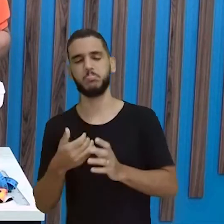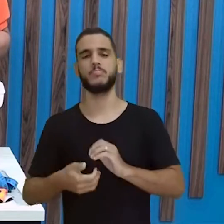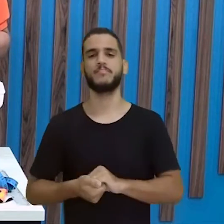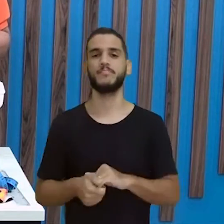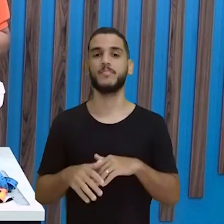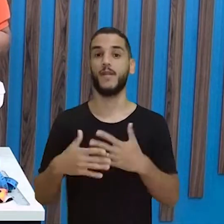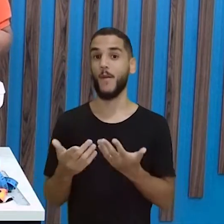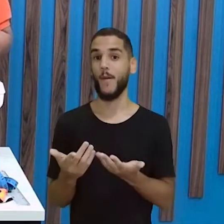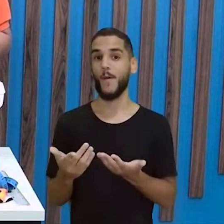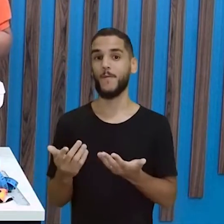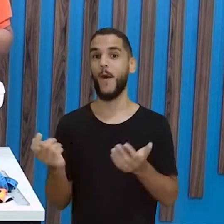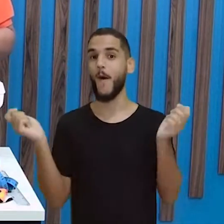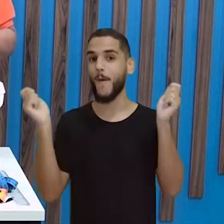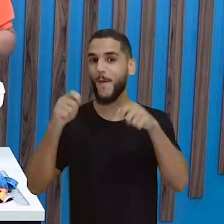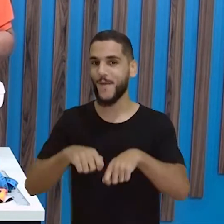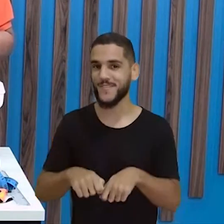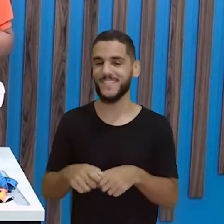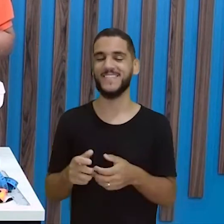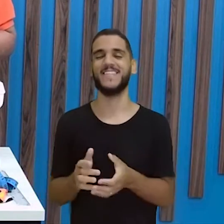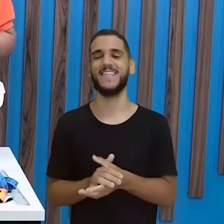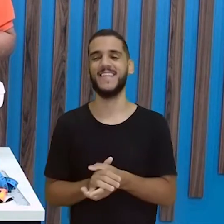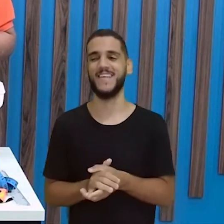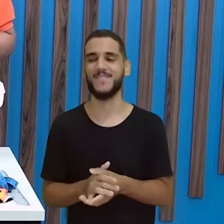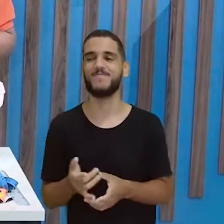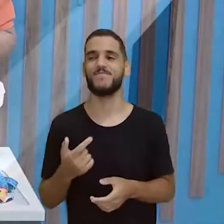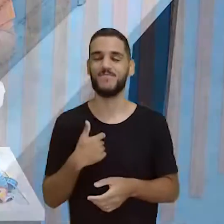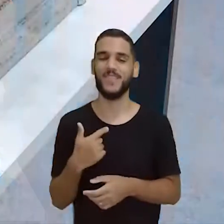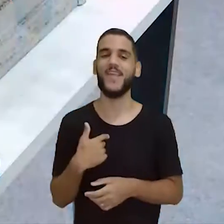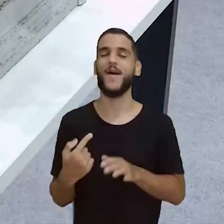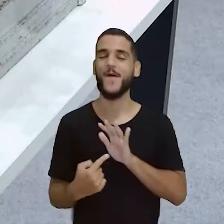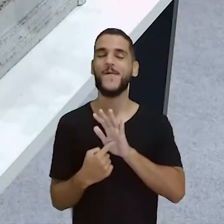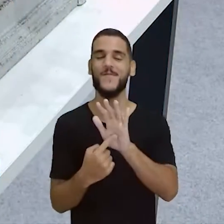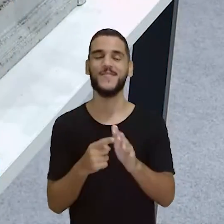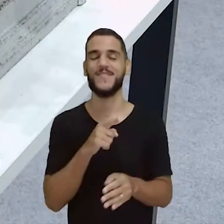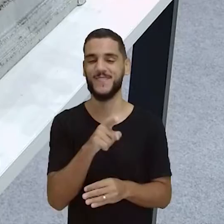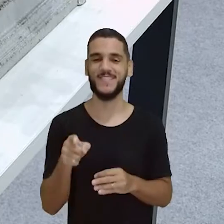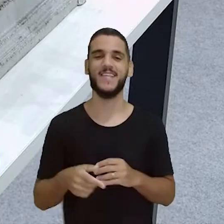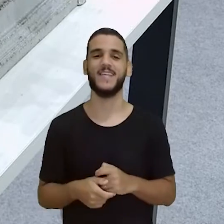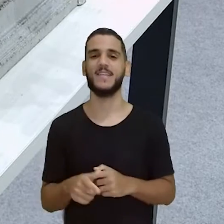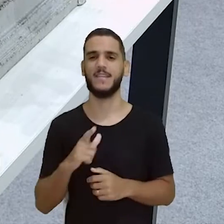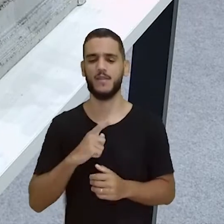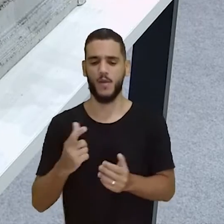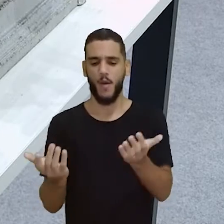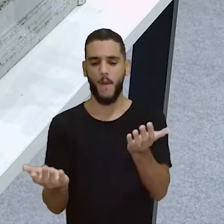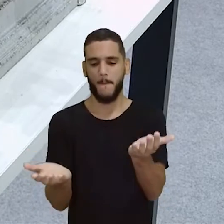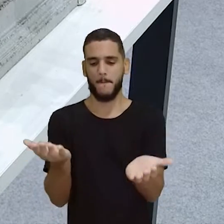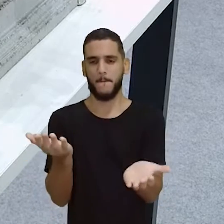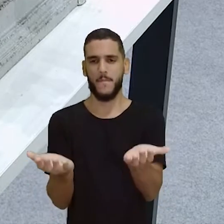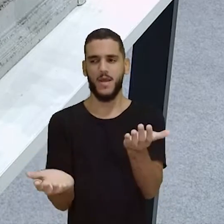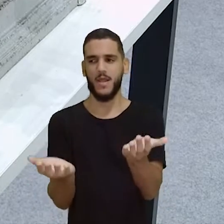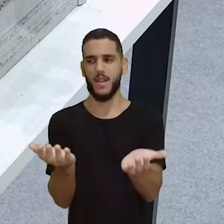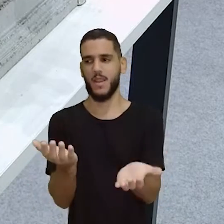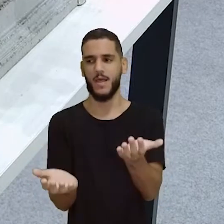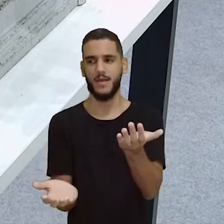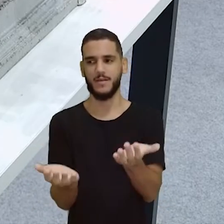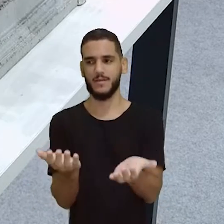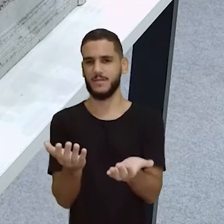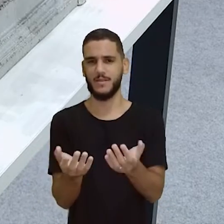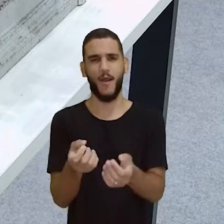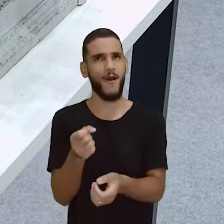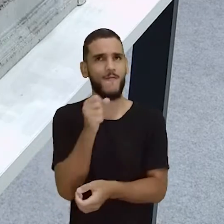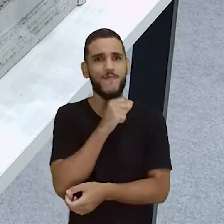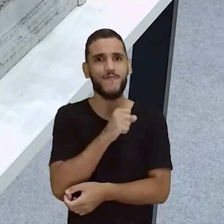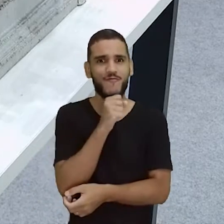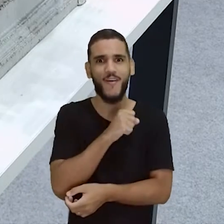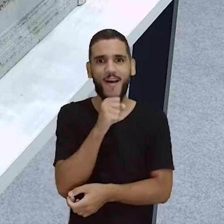consegui trazer, eu trouxe, tá aqui, vocês vão ver, trouxe uma balança, olha, super antiga, toda